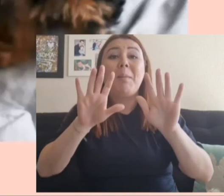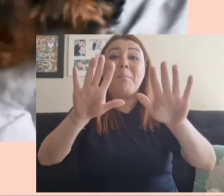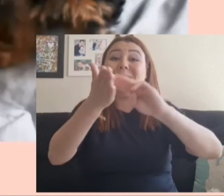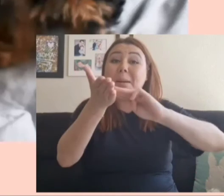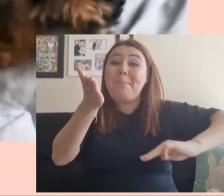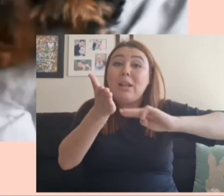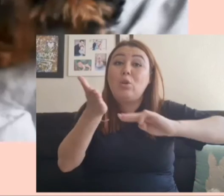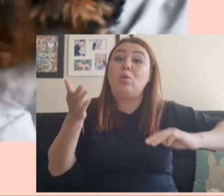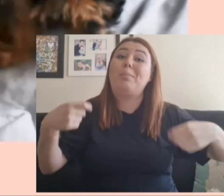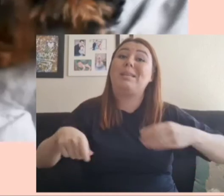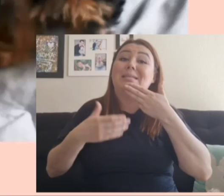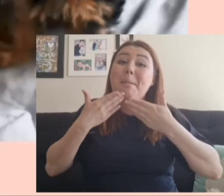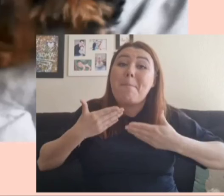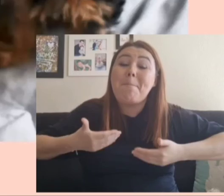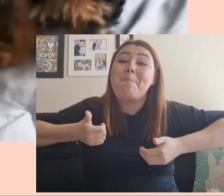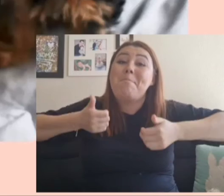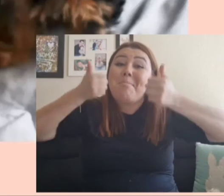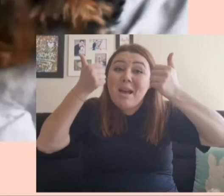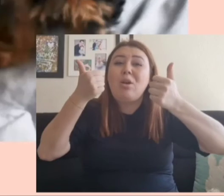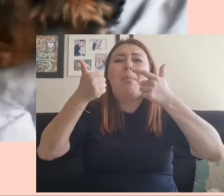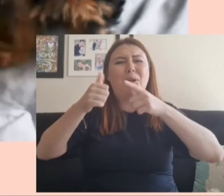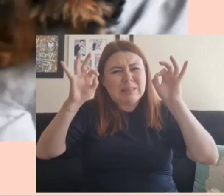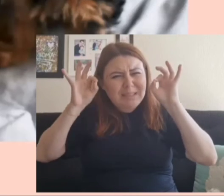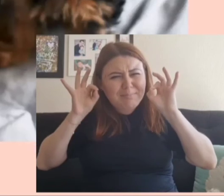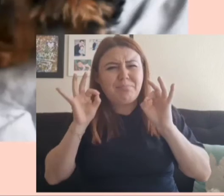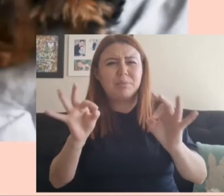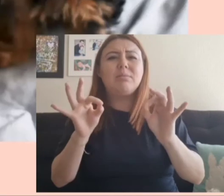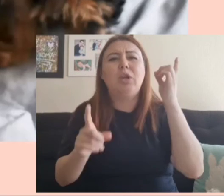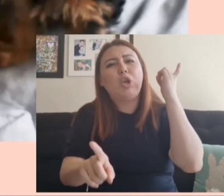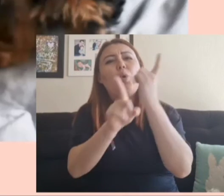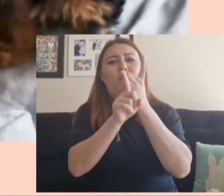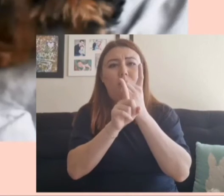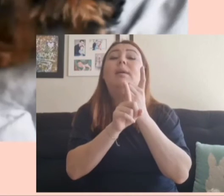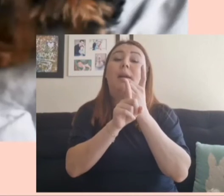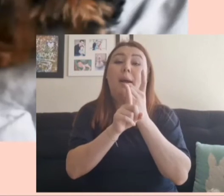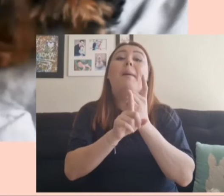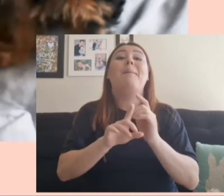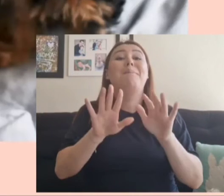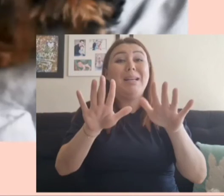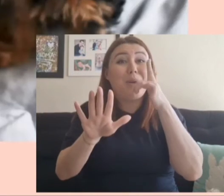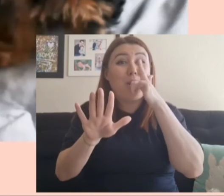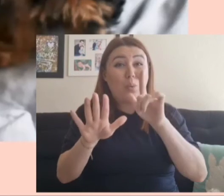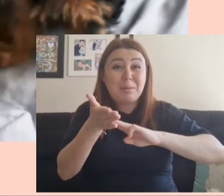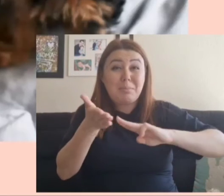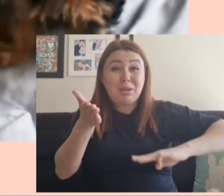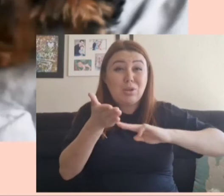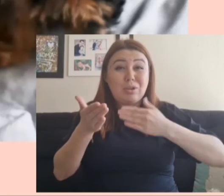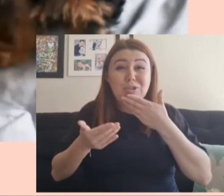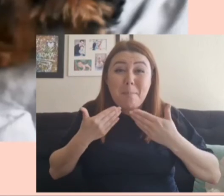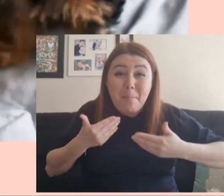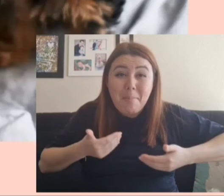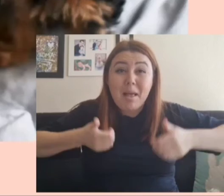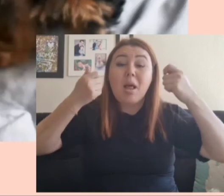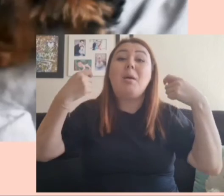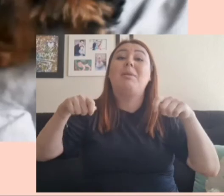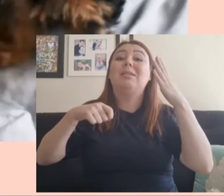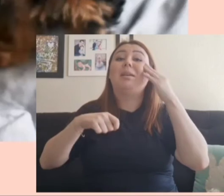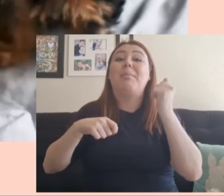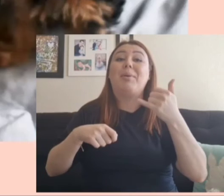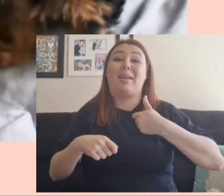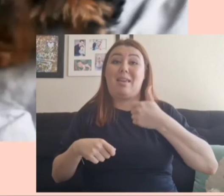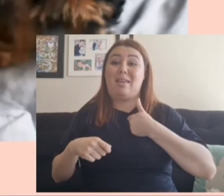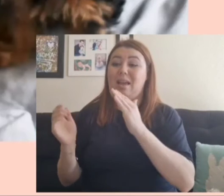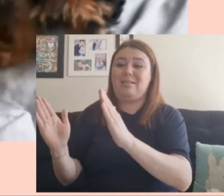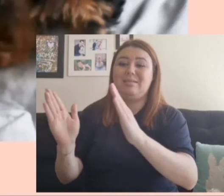essa radiação, uma vez que eles teriam que ser expostos à radiação diariamente ou semanalmente, além também do uso de sedação e anestesia geral